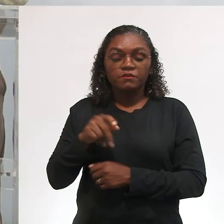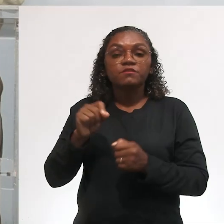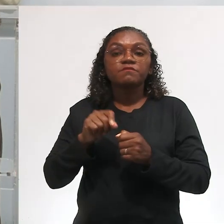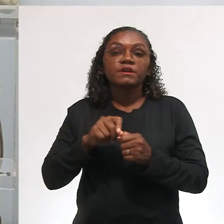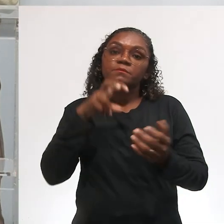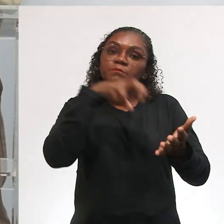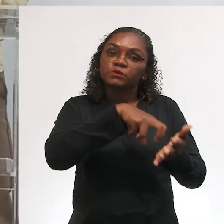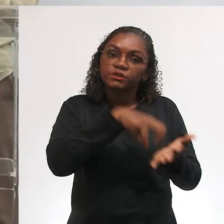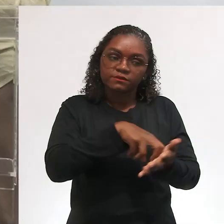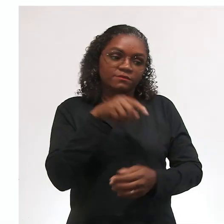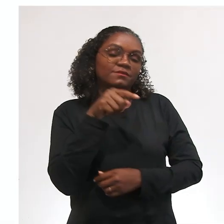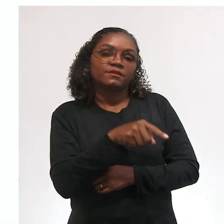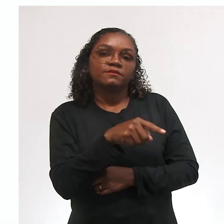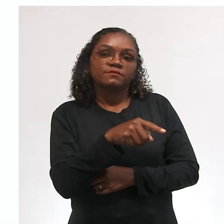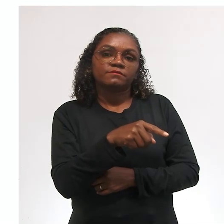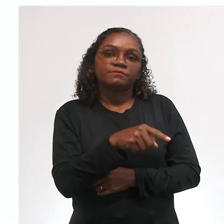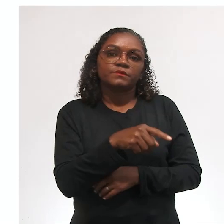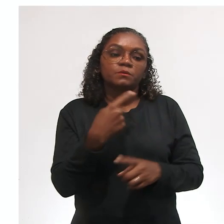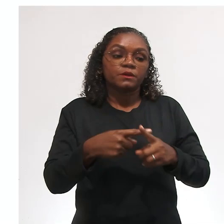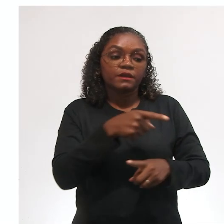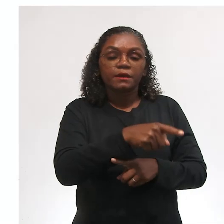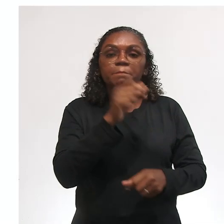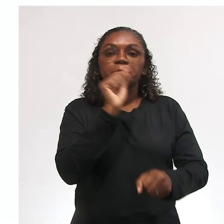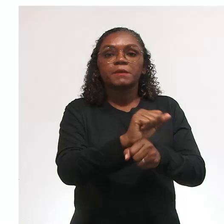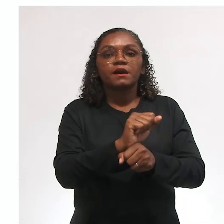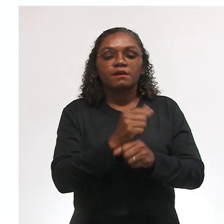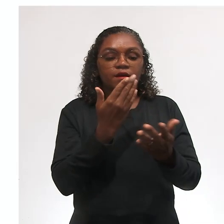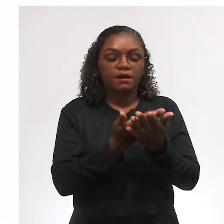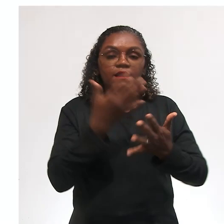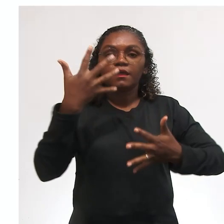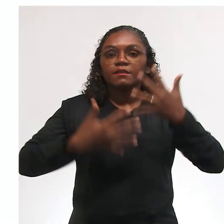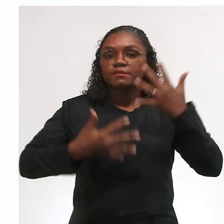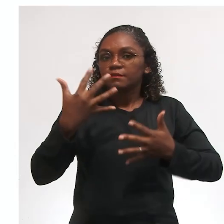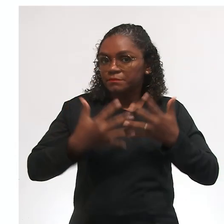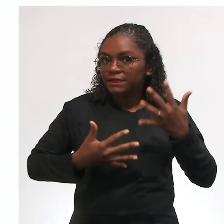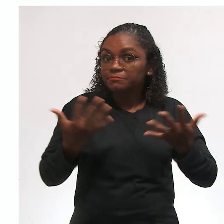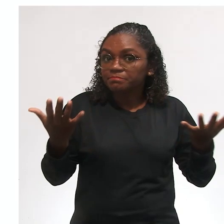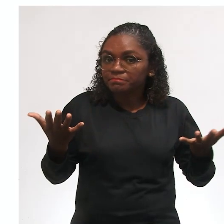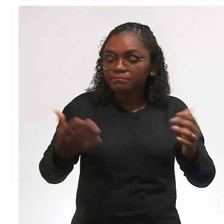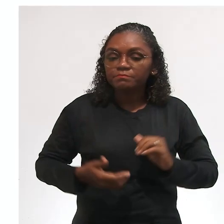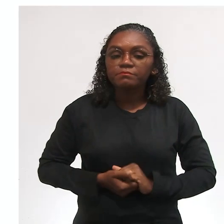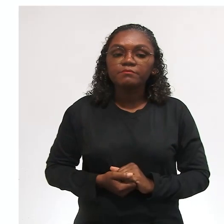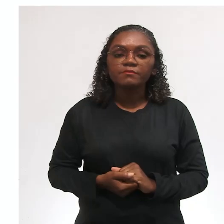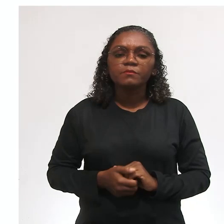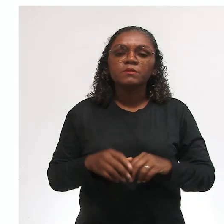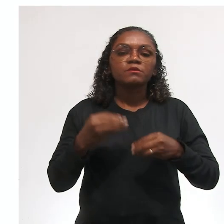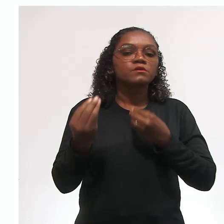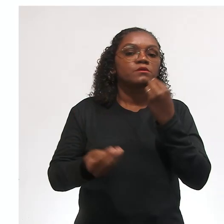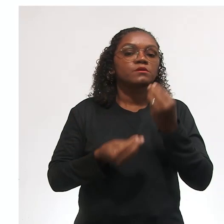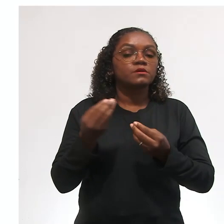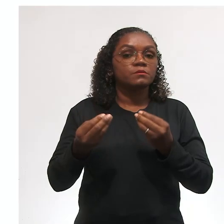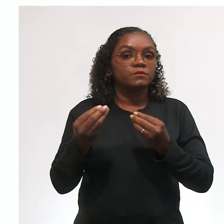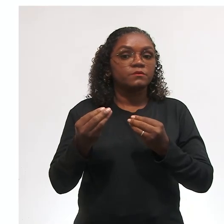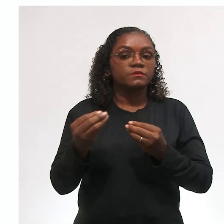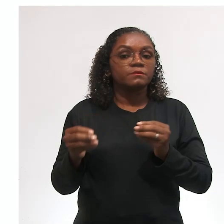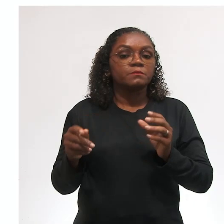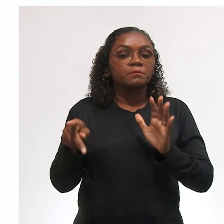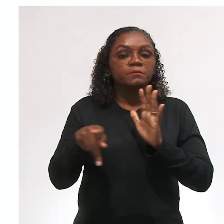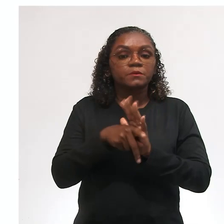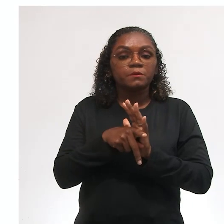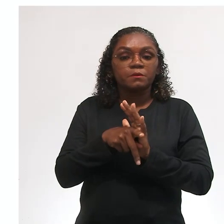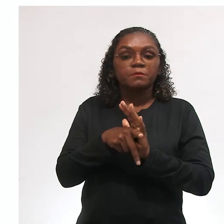de existir durante as aulas. E dentro desse fato, o que vai ser o condicionamento clássico na educação? Foi desenvolvido por